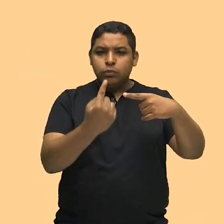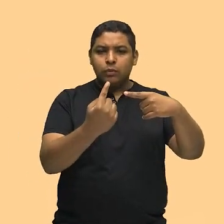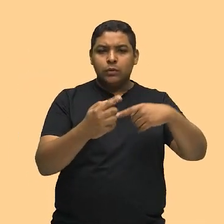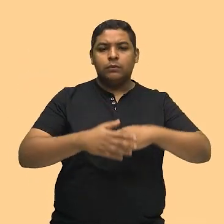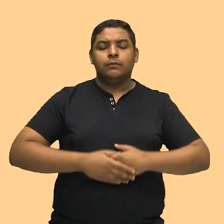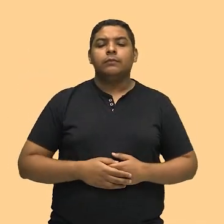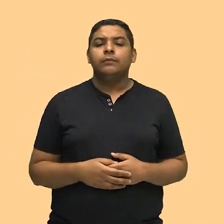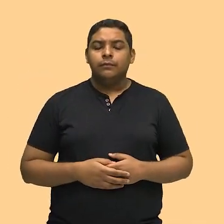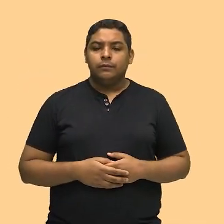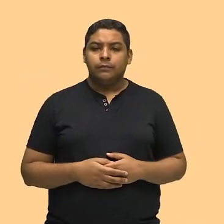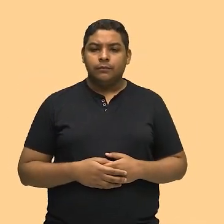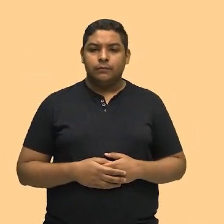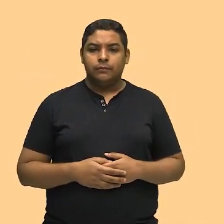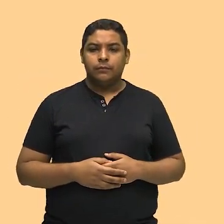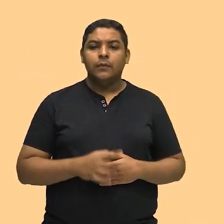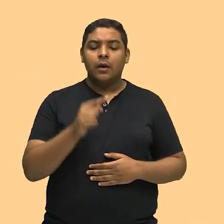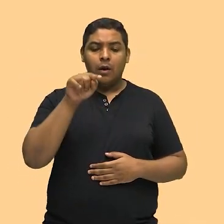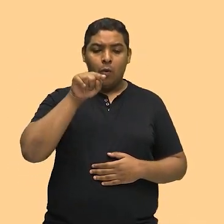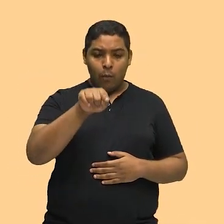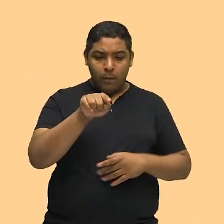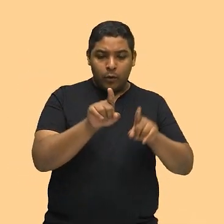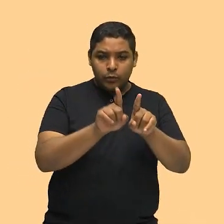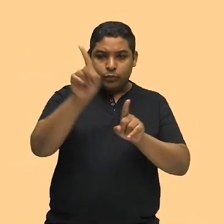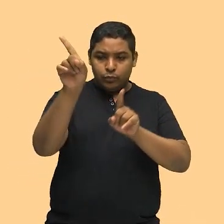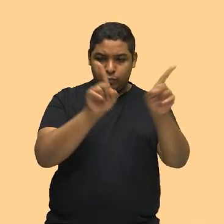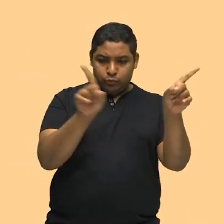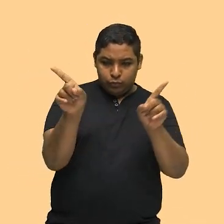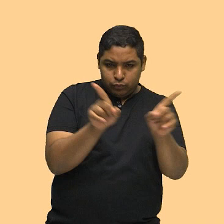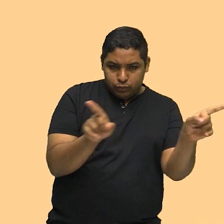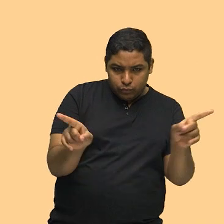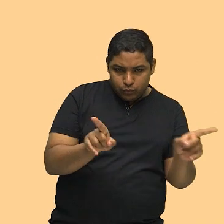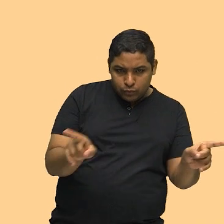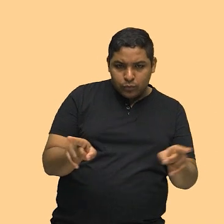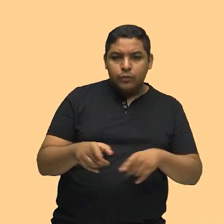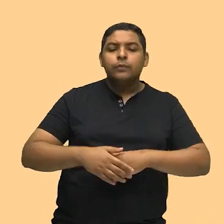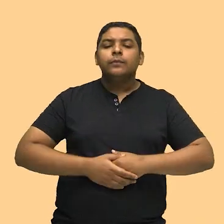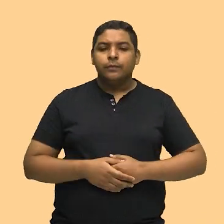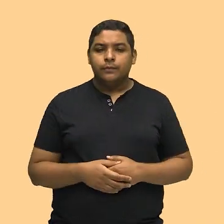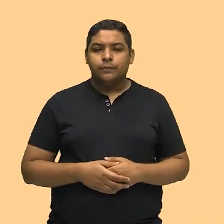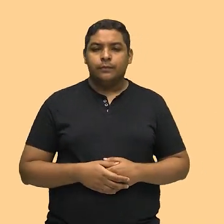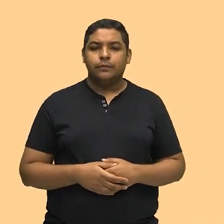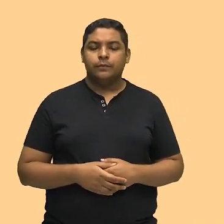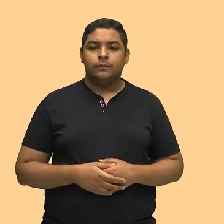Divergentes. Se dirigem para vários pontos, partindo de um mesmo lugar.